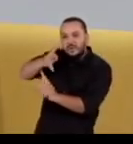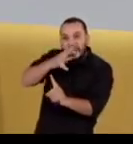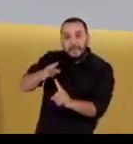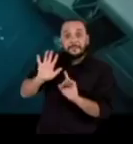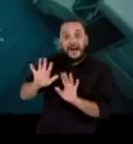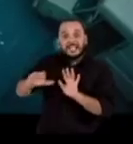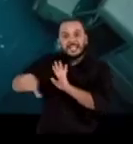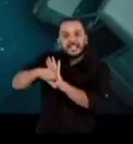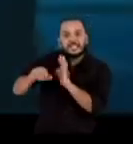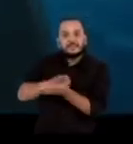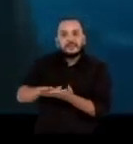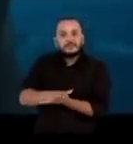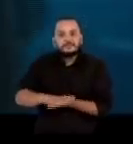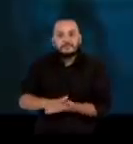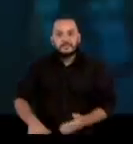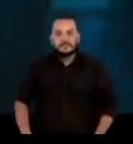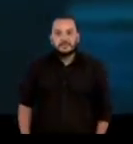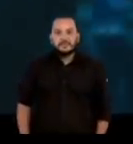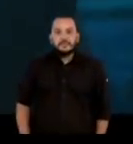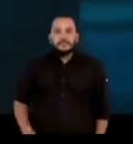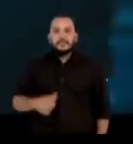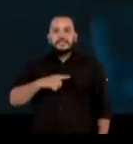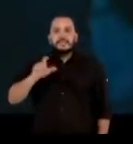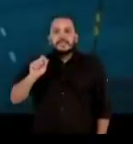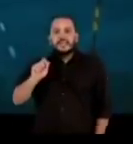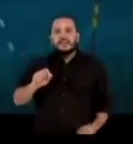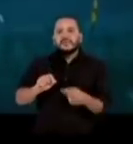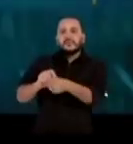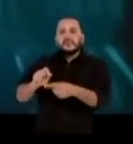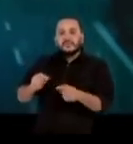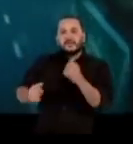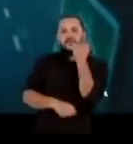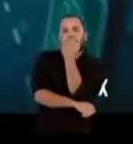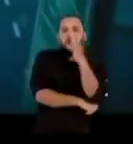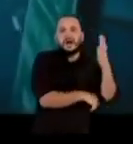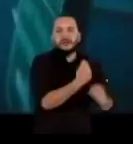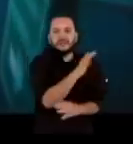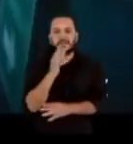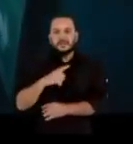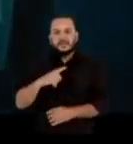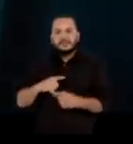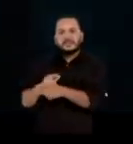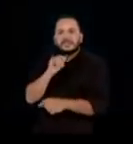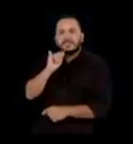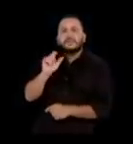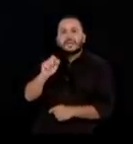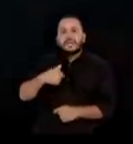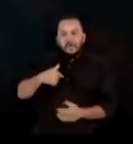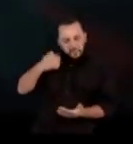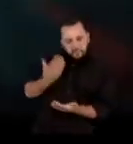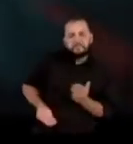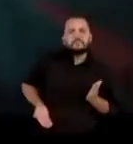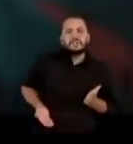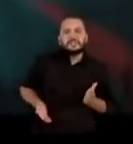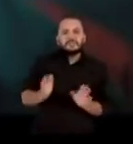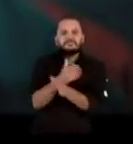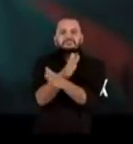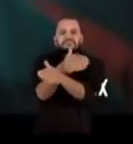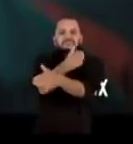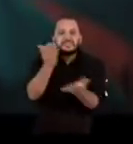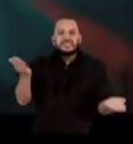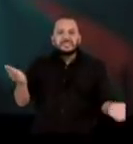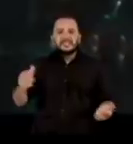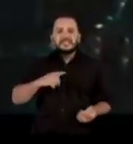cometeram. Who you were in the park with? I don't know names. I just got lost. Where did you see the